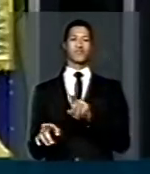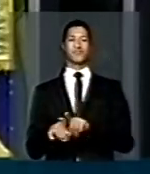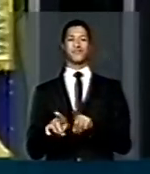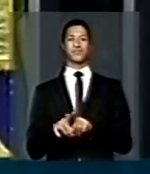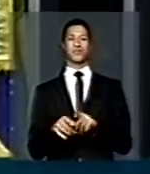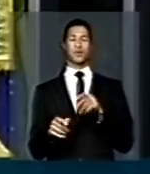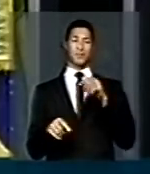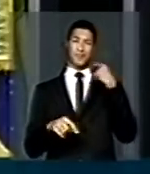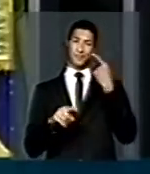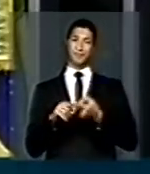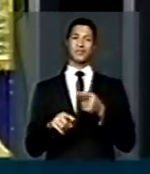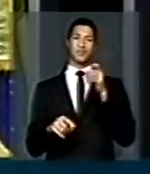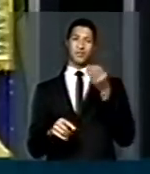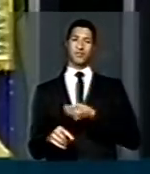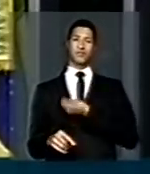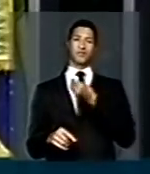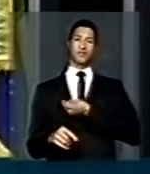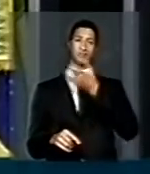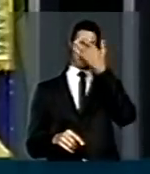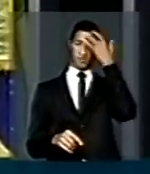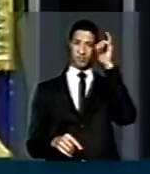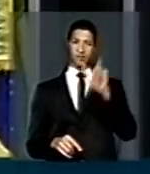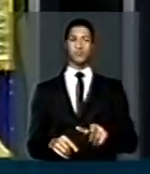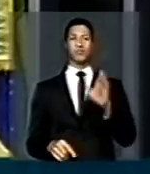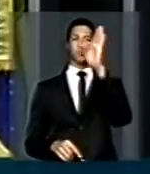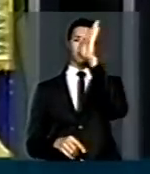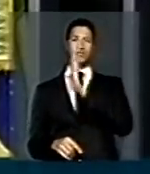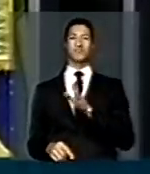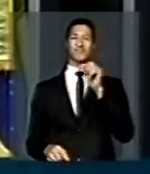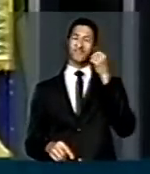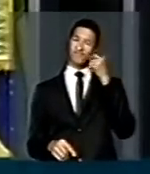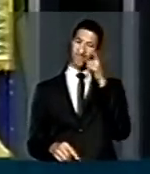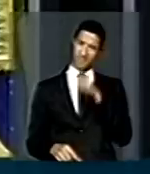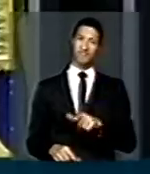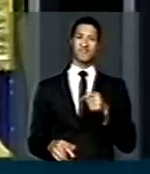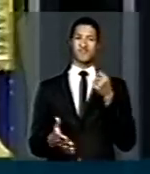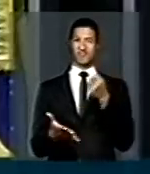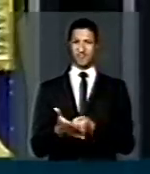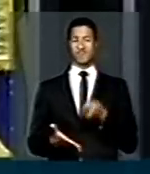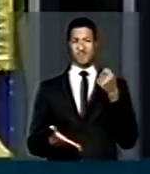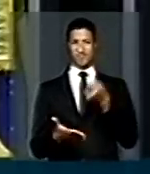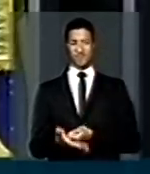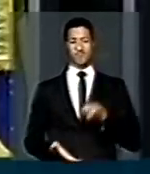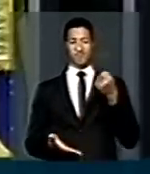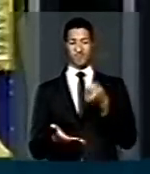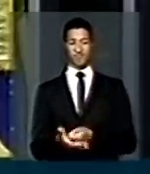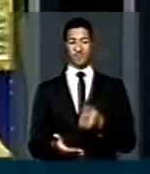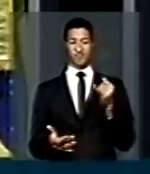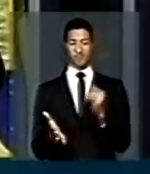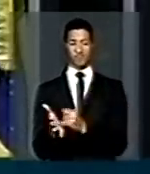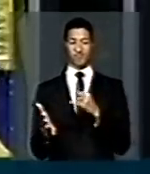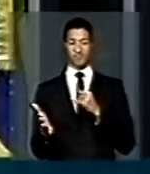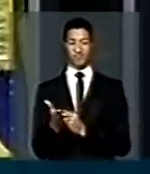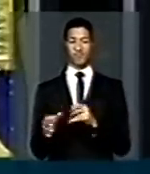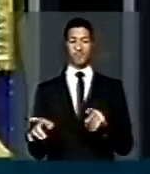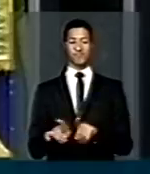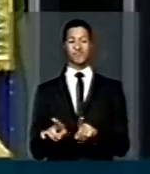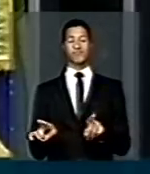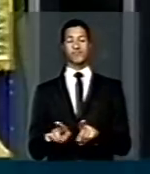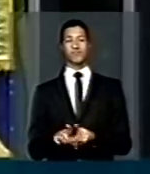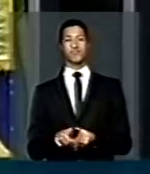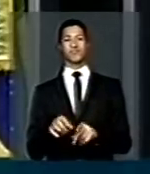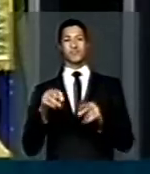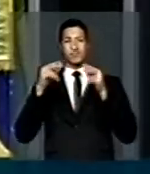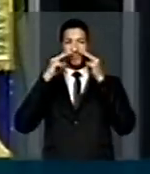ainda mais a vida do cidadão brasileiro que não aguenta mais pagar taxa imposto e ainda